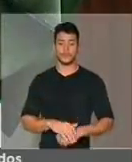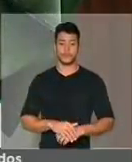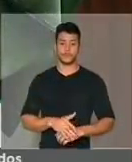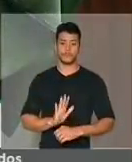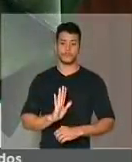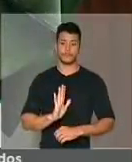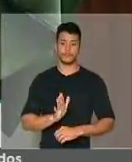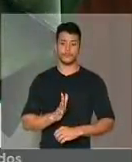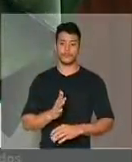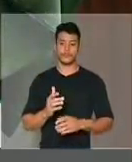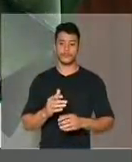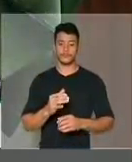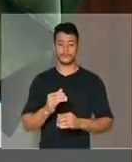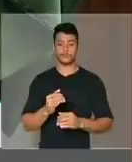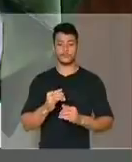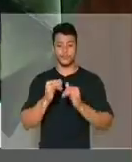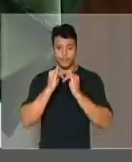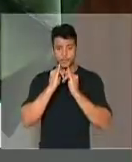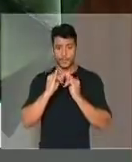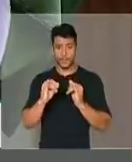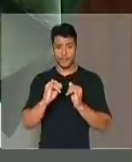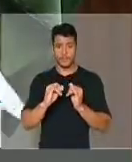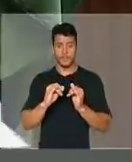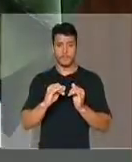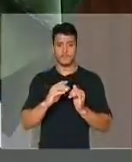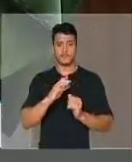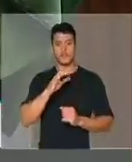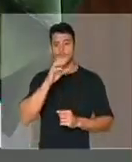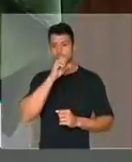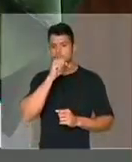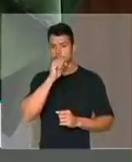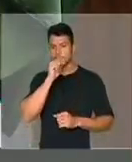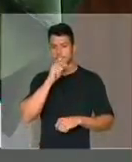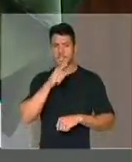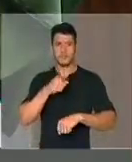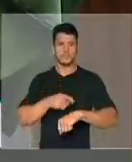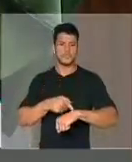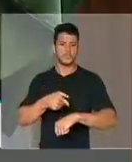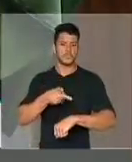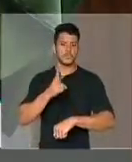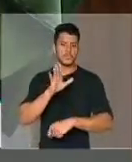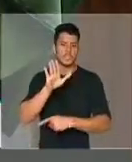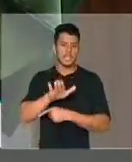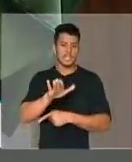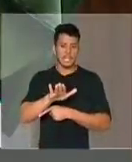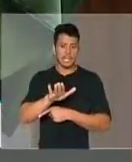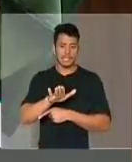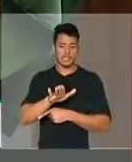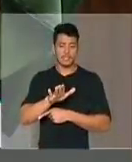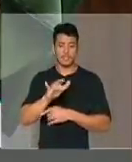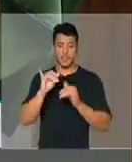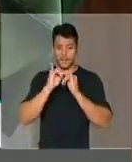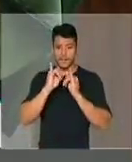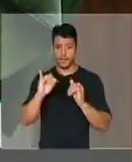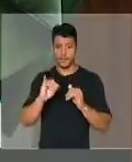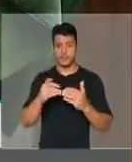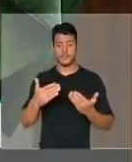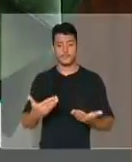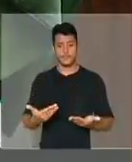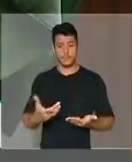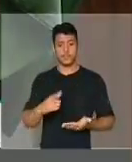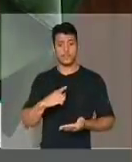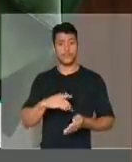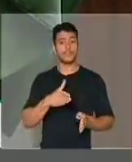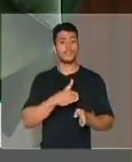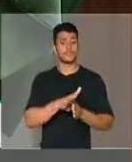anunciou a escolha do relatório no sábado. No sábado, às 14h. Os consultores Fernando